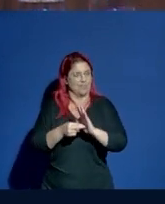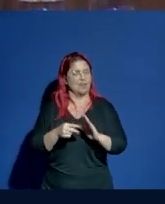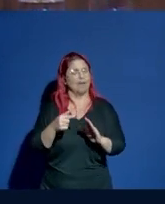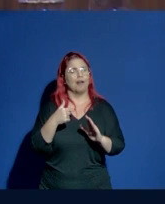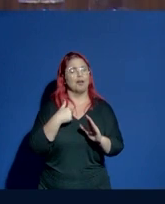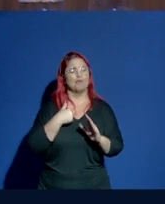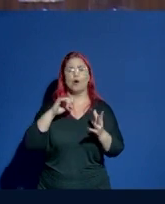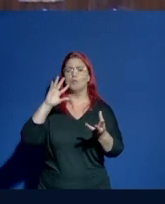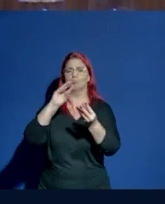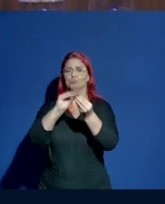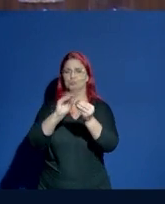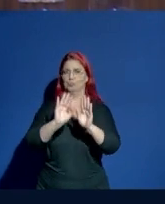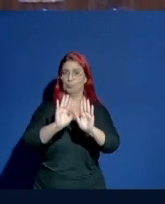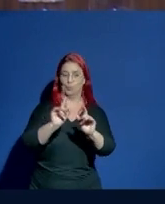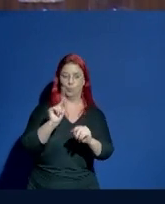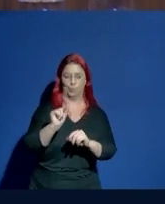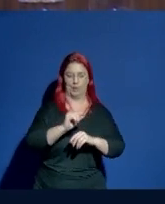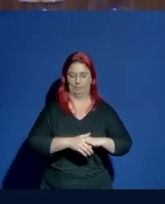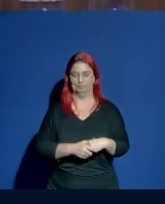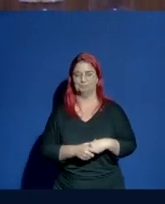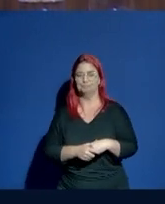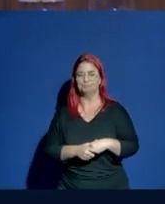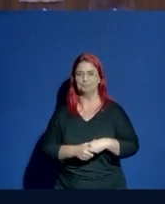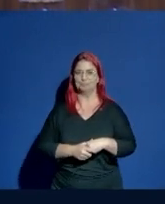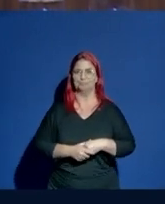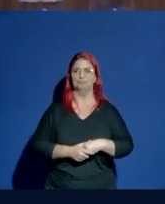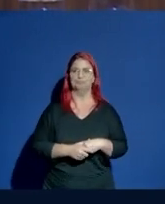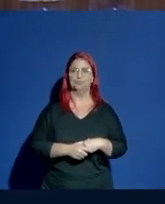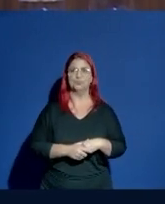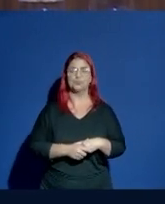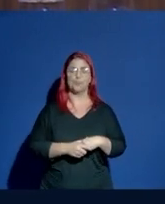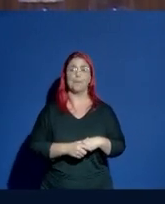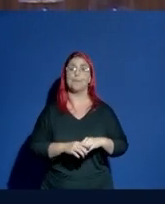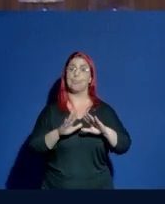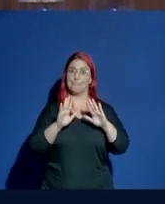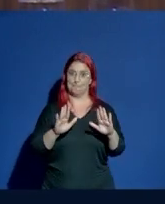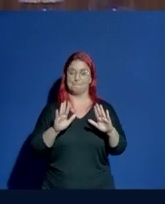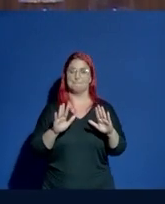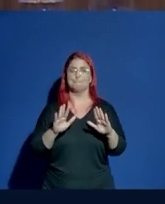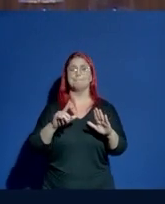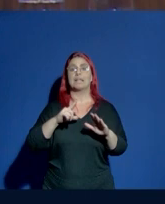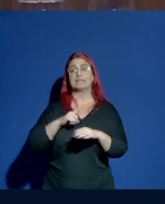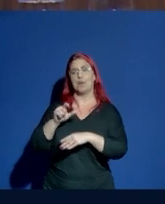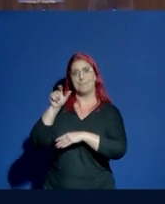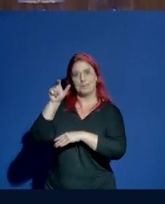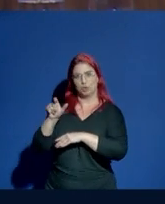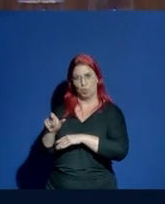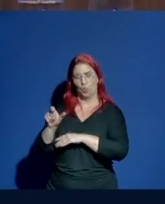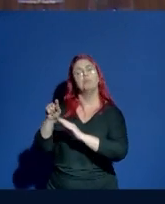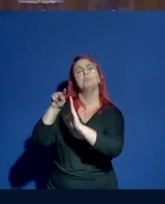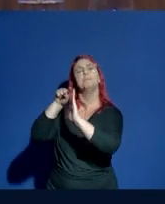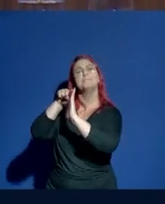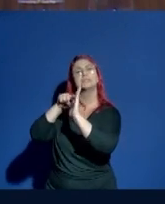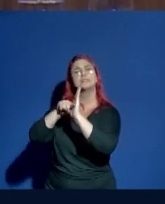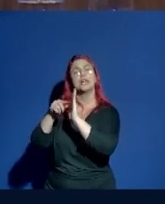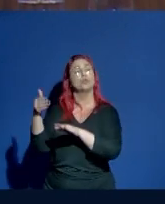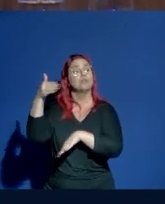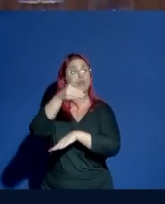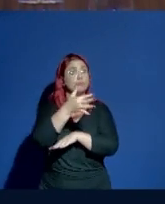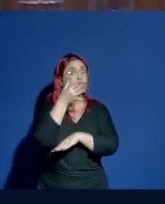assim, em miúdos, bem rapidinho. Olha, vai um pesquisador no